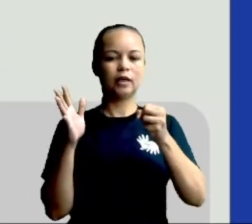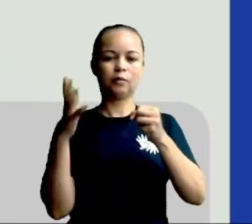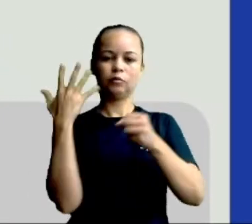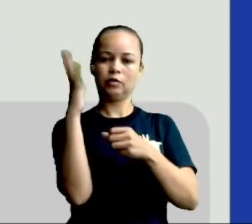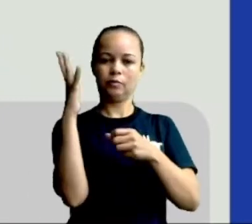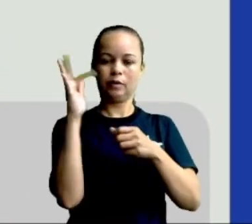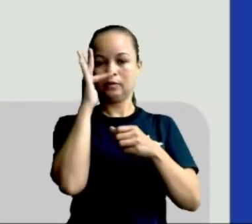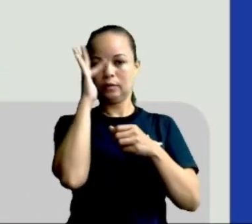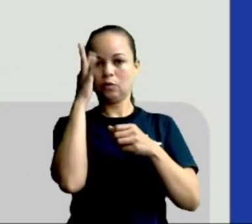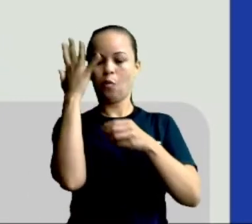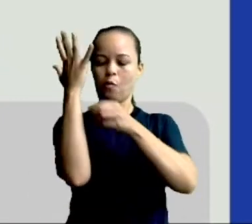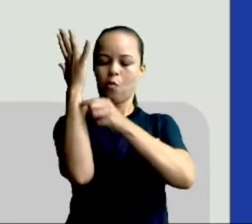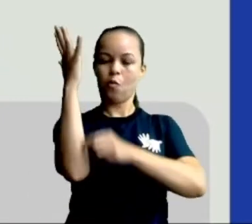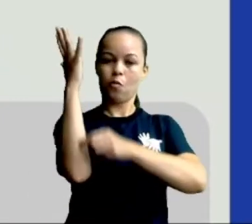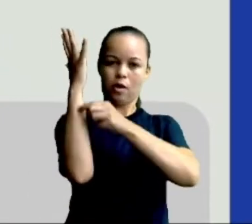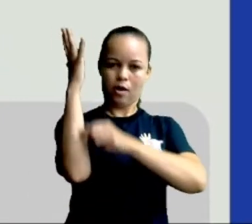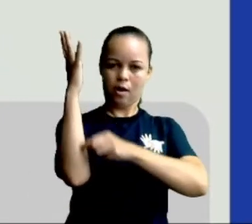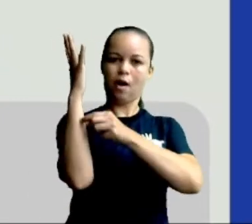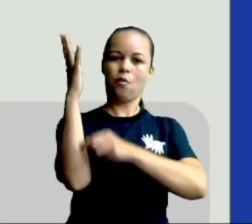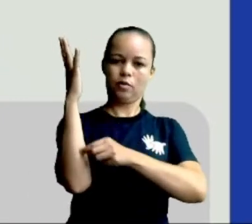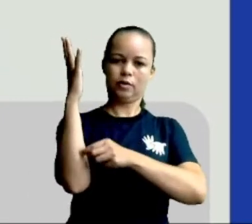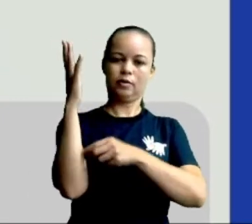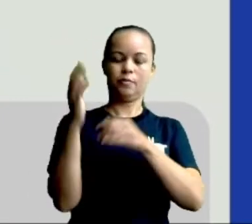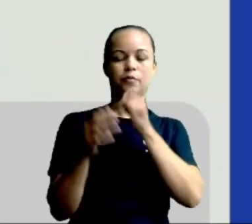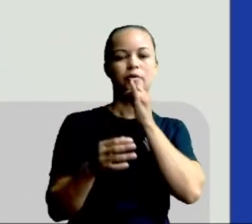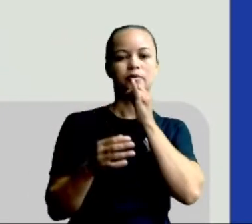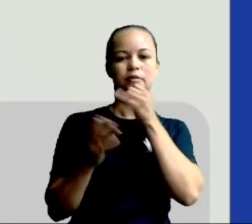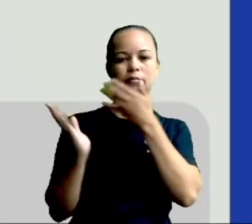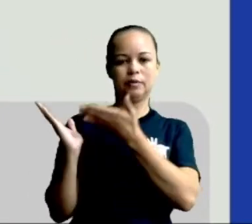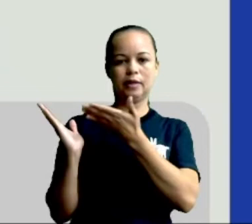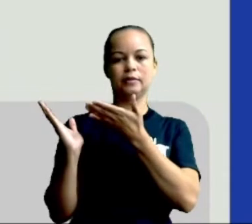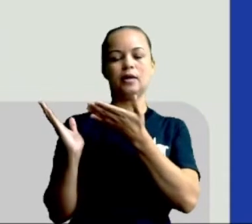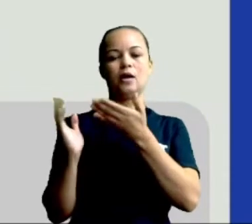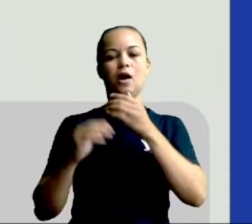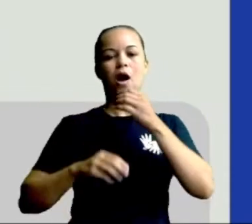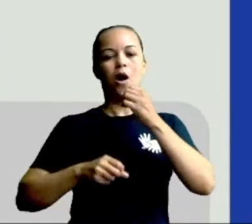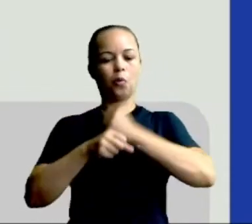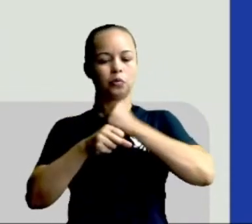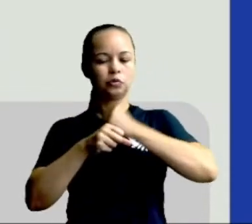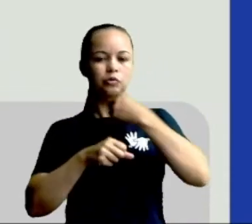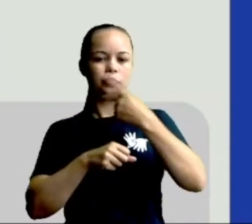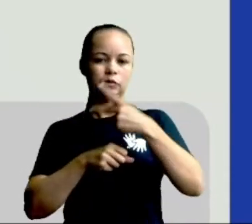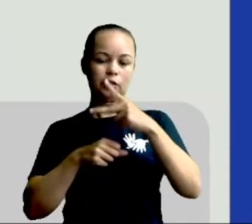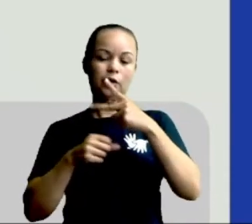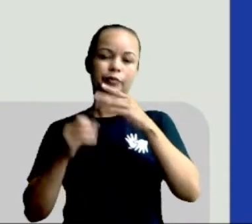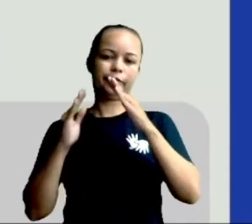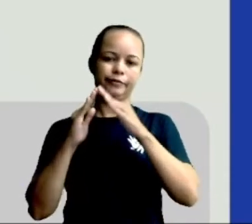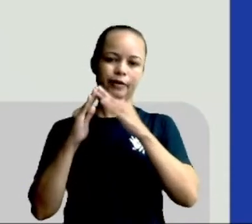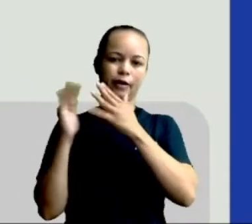plantas, como o caule, por exemplo, que é o caso aí da construção da madeira, vem do caule das